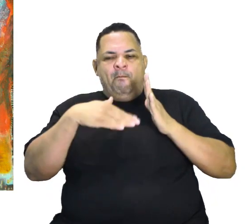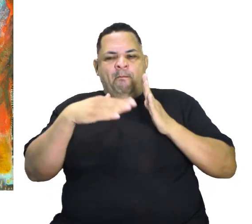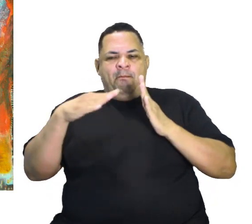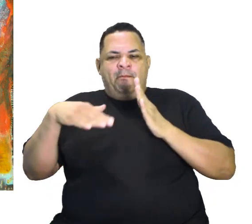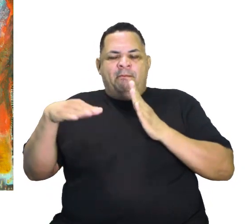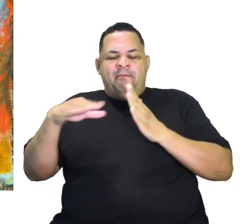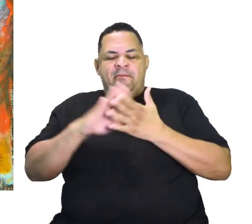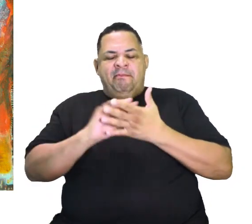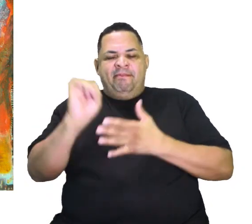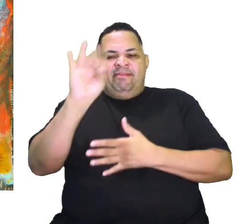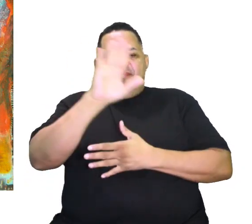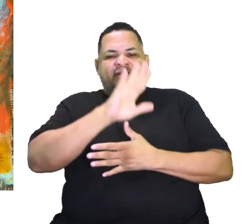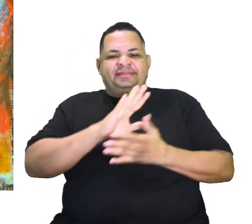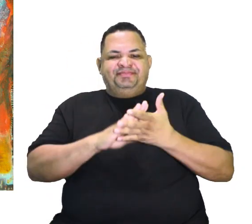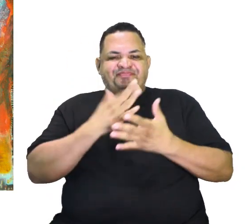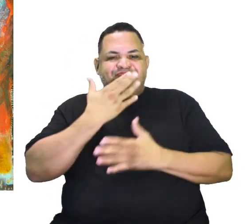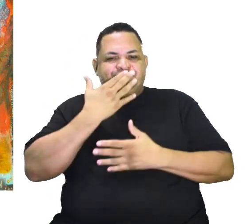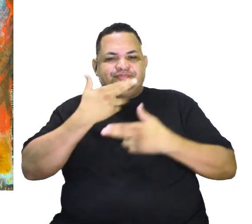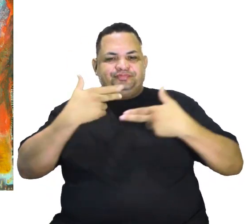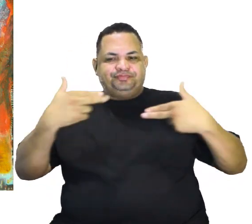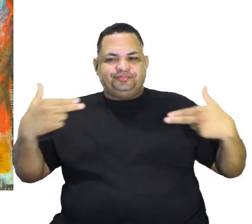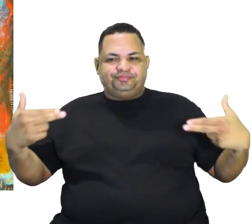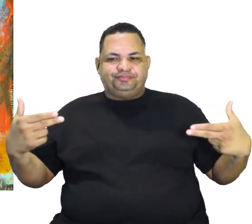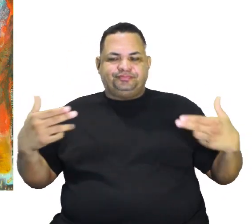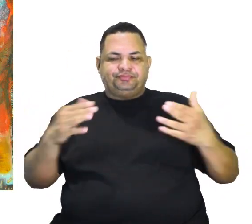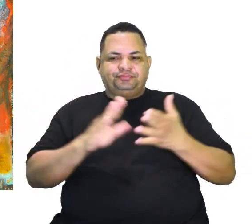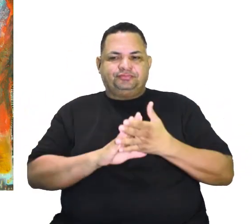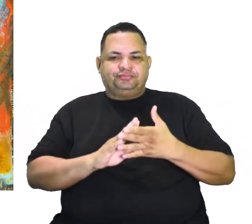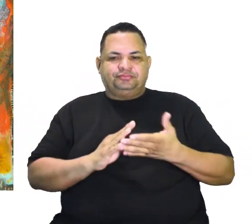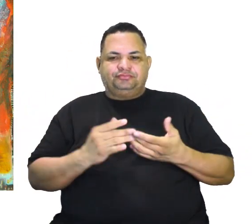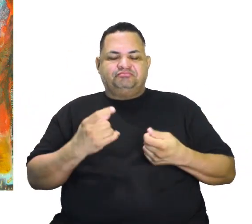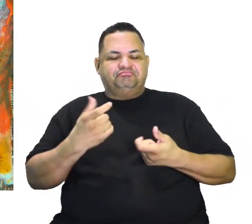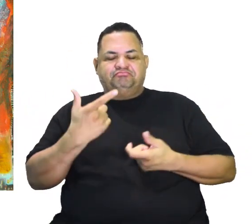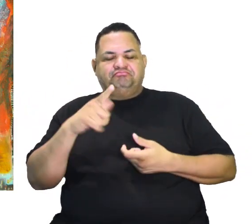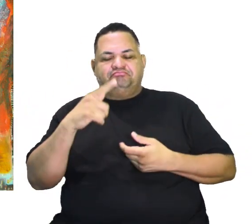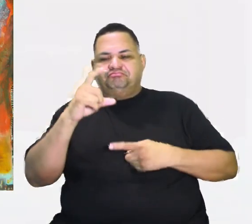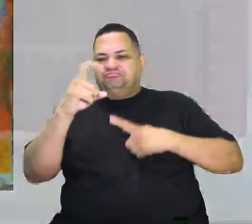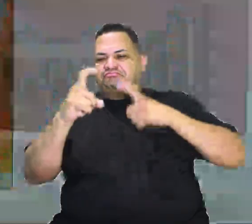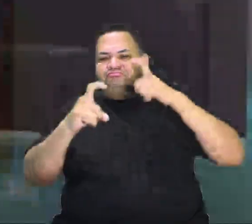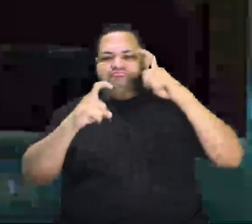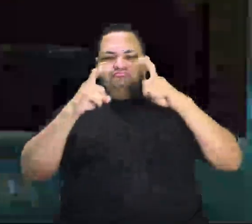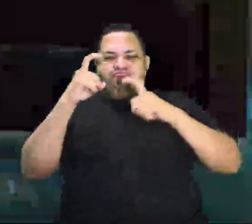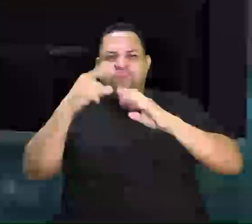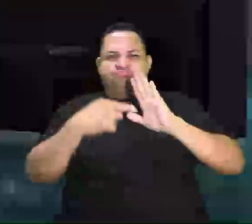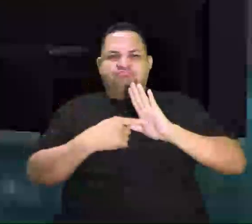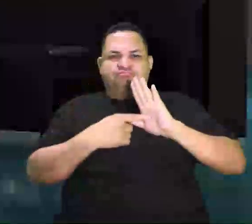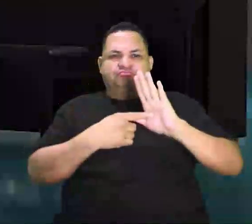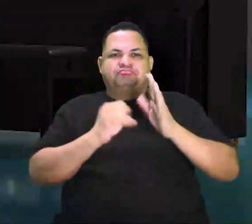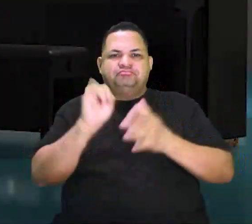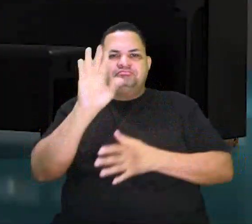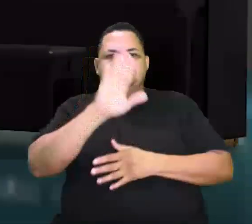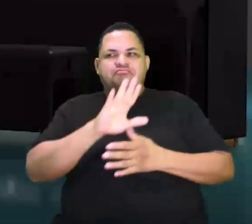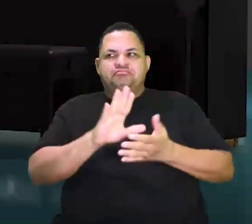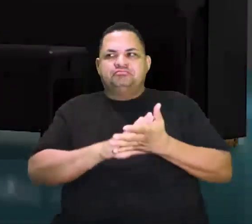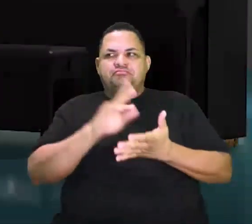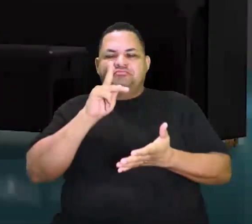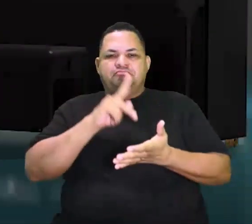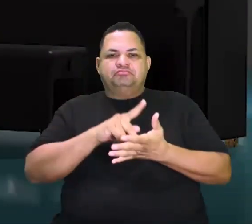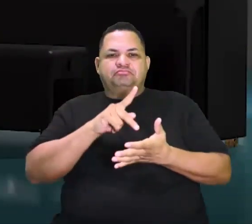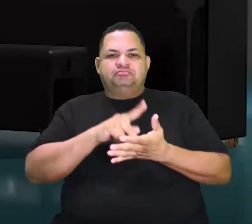utilizar aí as pinturas, né, as imagens, as cores, sem preocupação